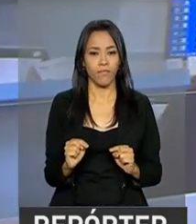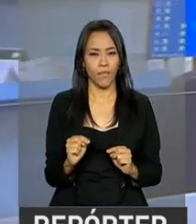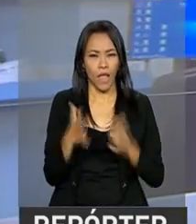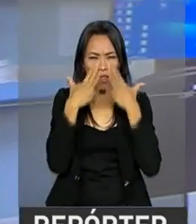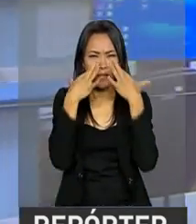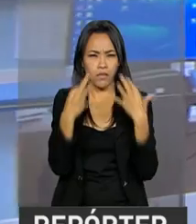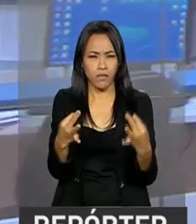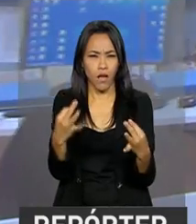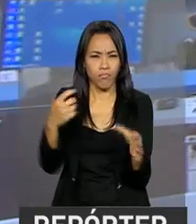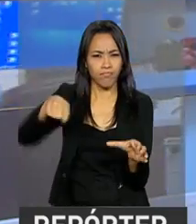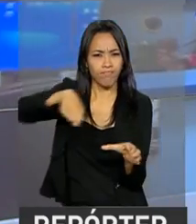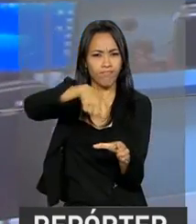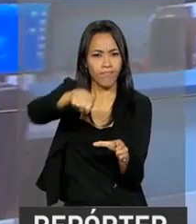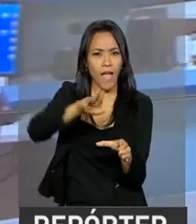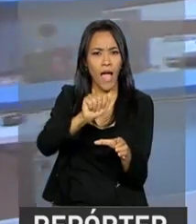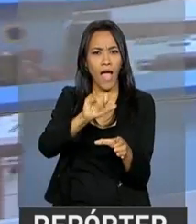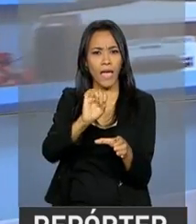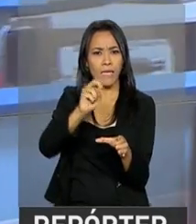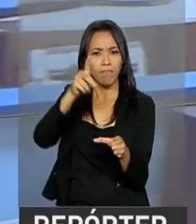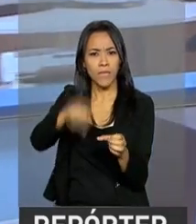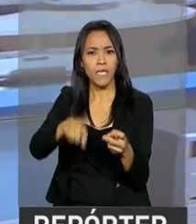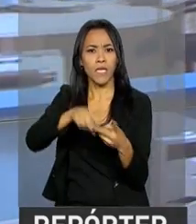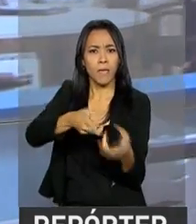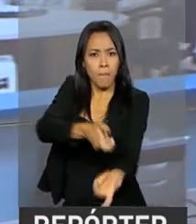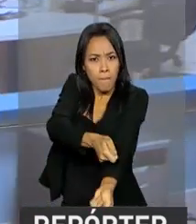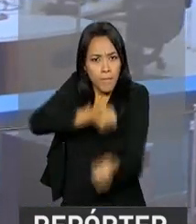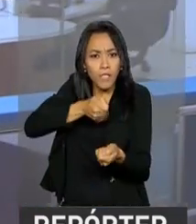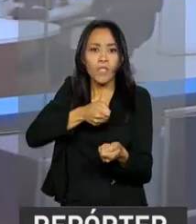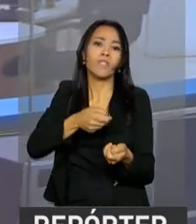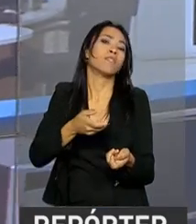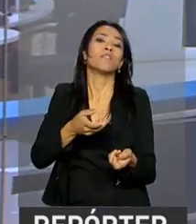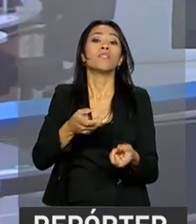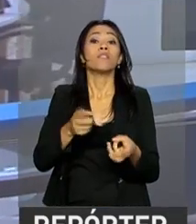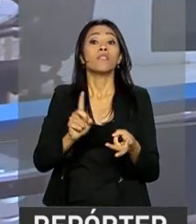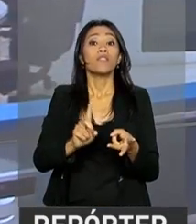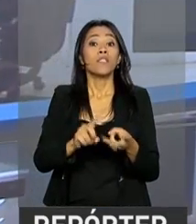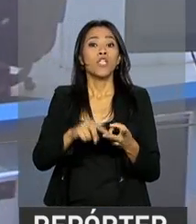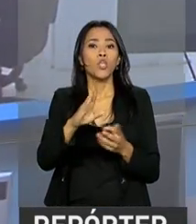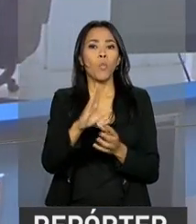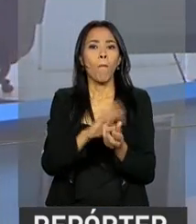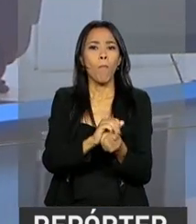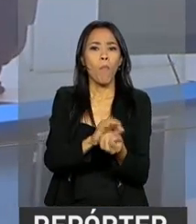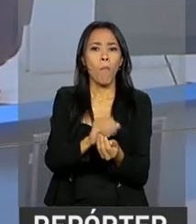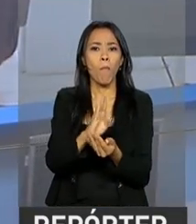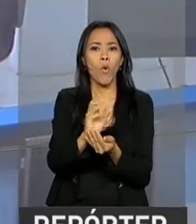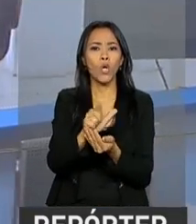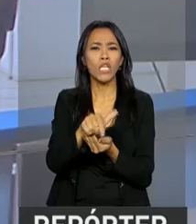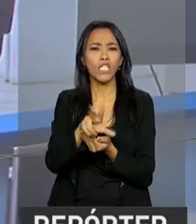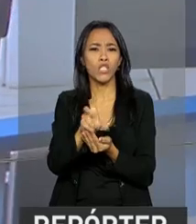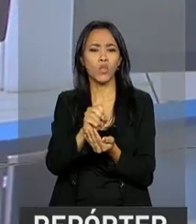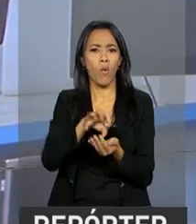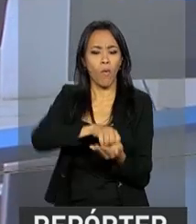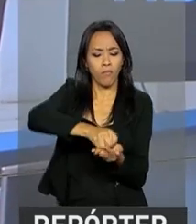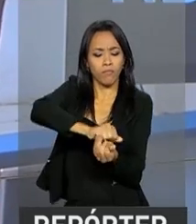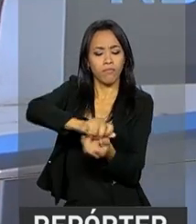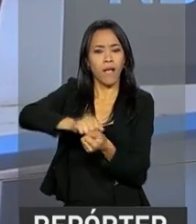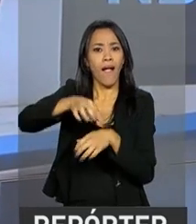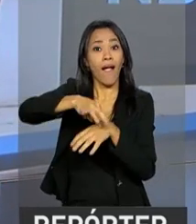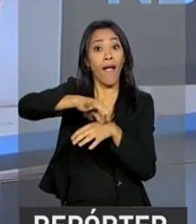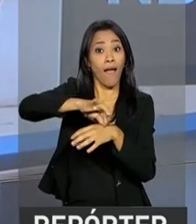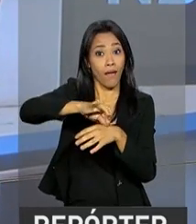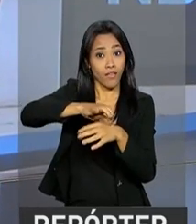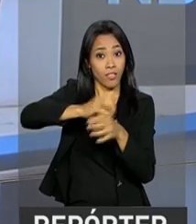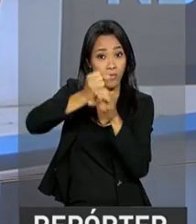atenção nessa receita aipim mandioca macaxeira e um bolinho ainda recheado com carne